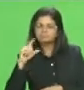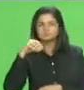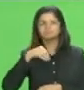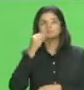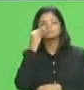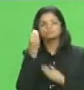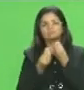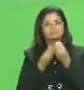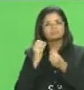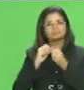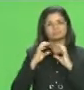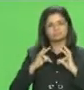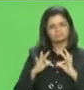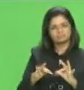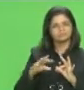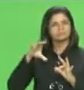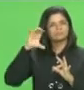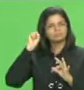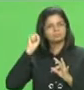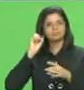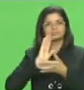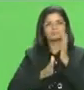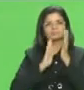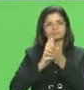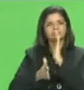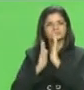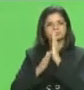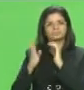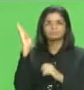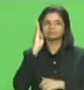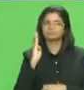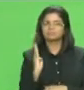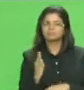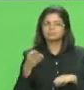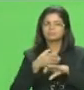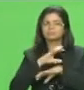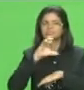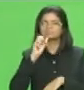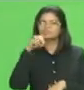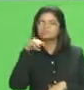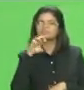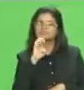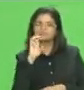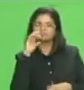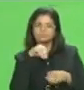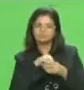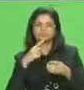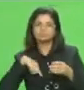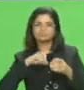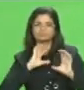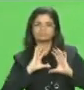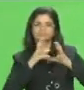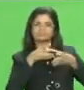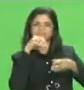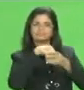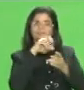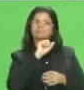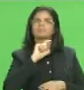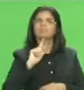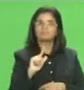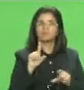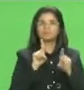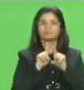ouvindo técnicos e viajando pelo Brasil afora, ouvindo Jaime Lerner, que integra a nossa equipe aqui em São Luís,